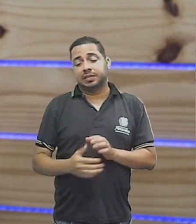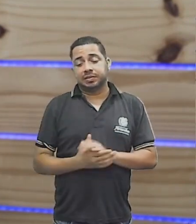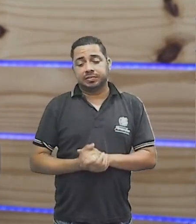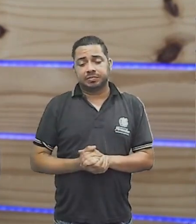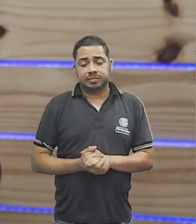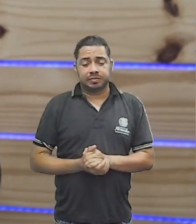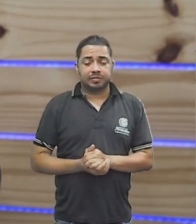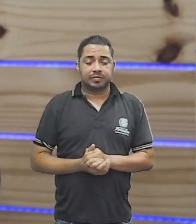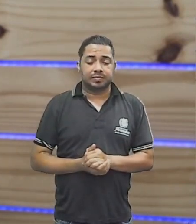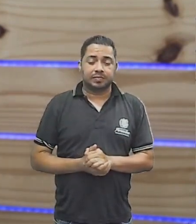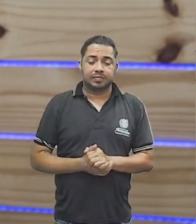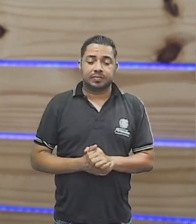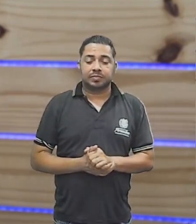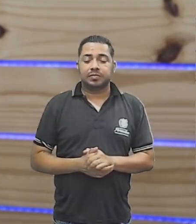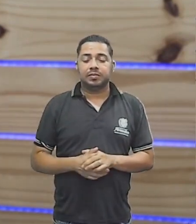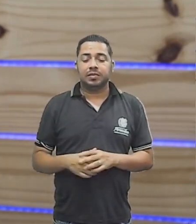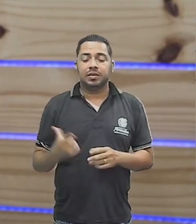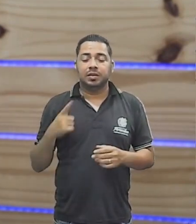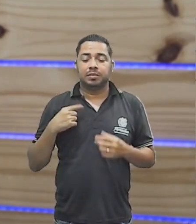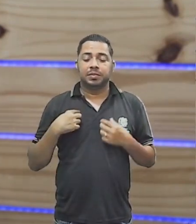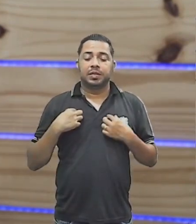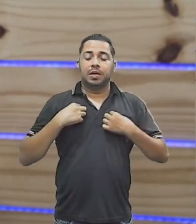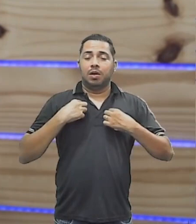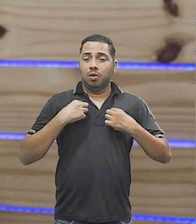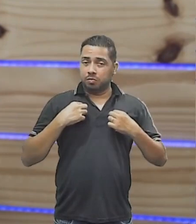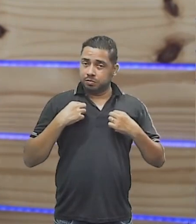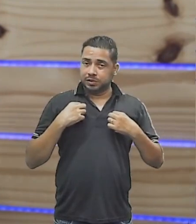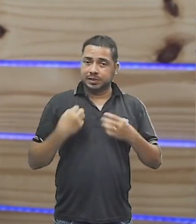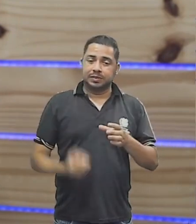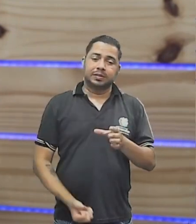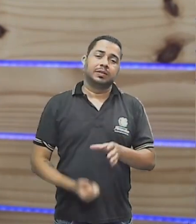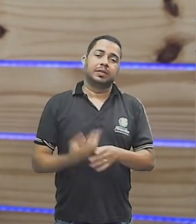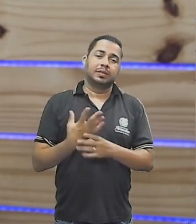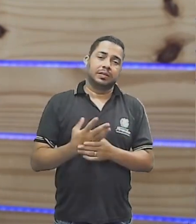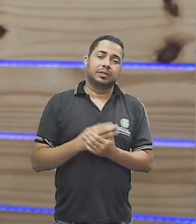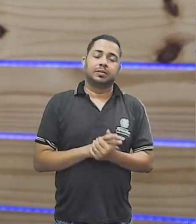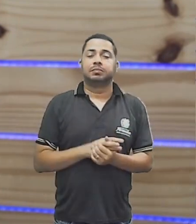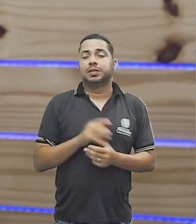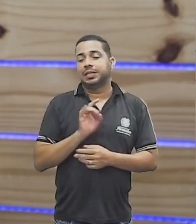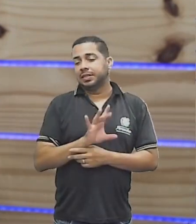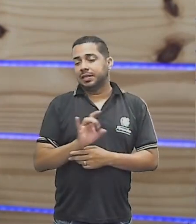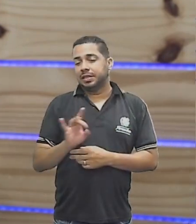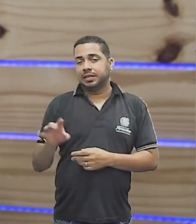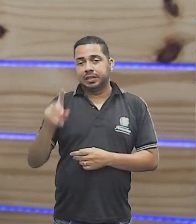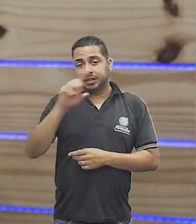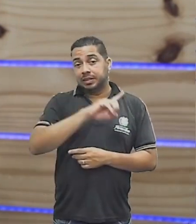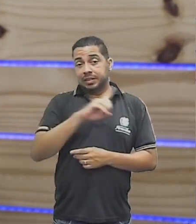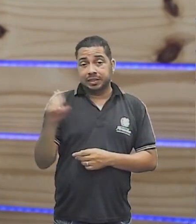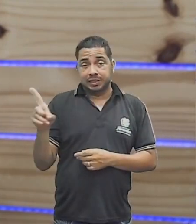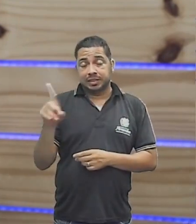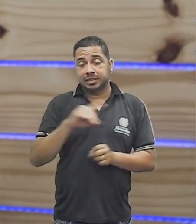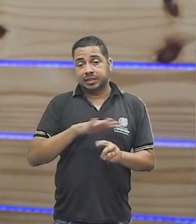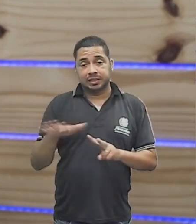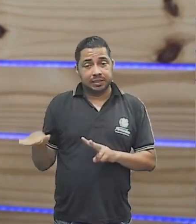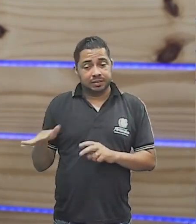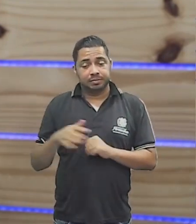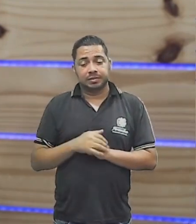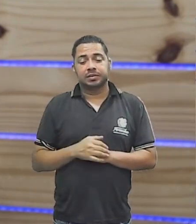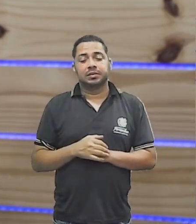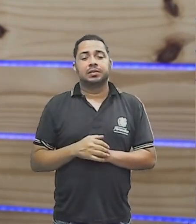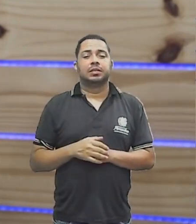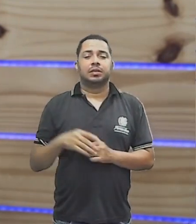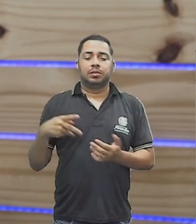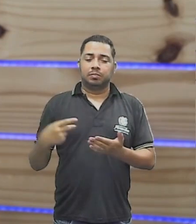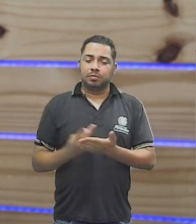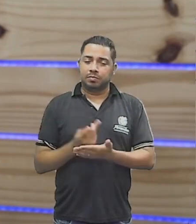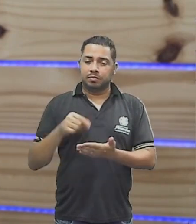Ele passou o uniforme dele, ele criou um uniforme para cada dia da semana. Todos os uniformes são